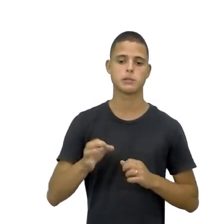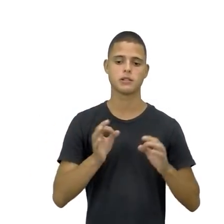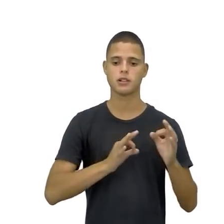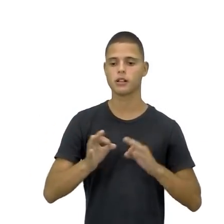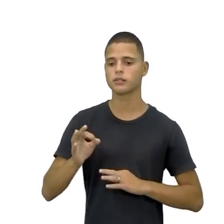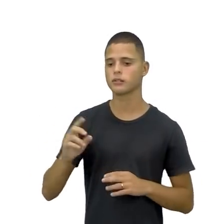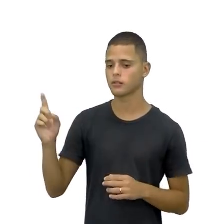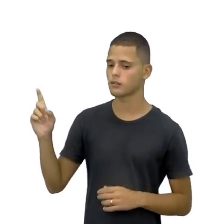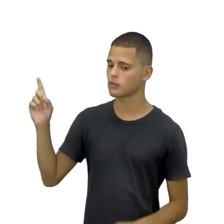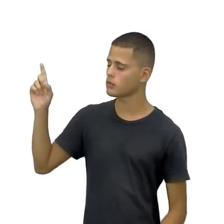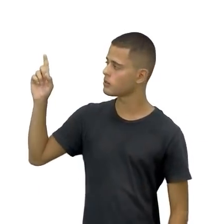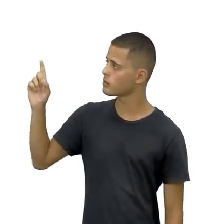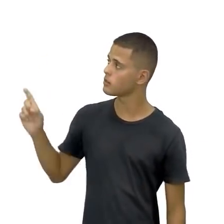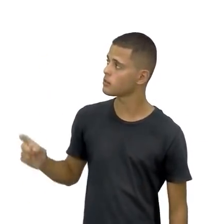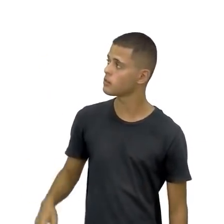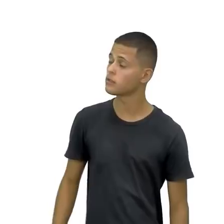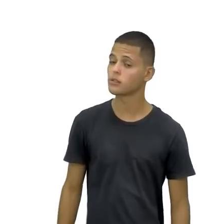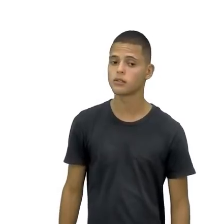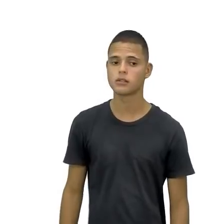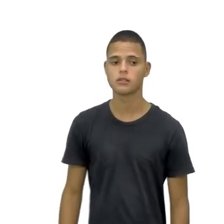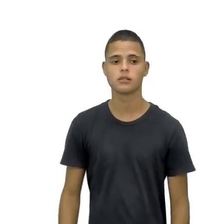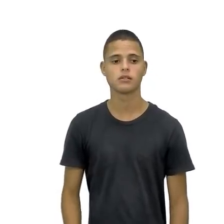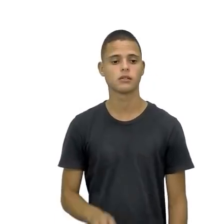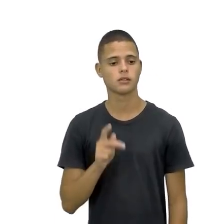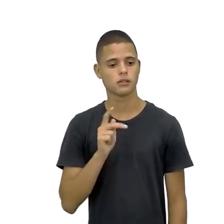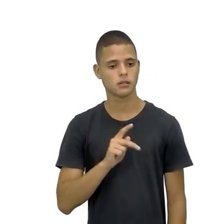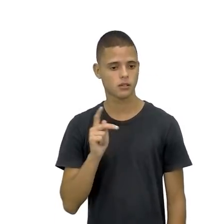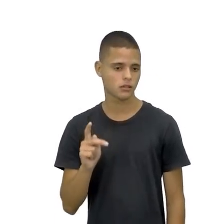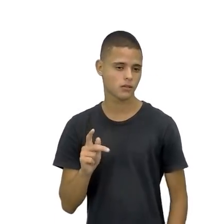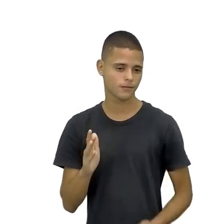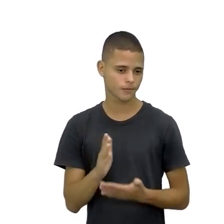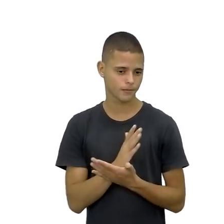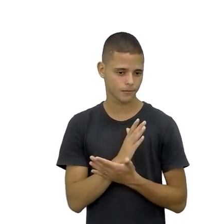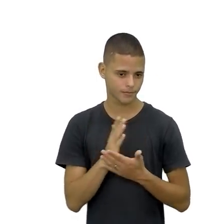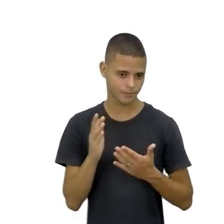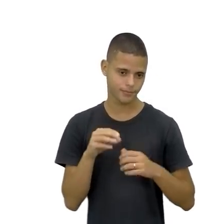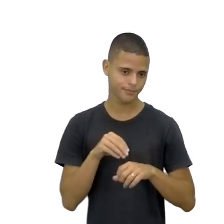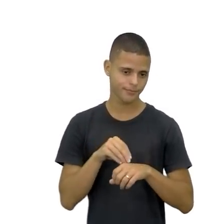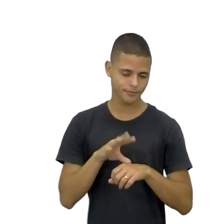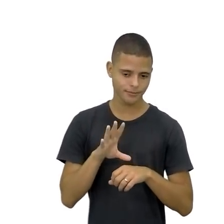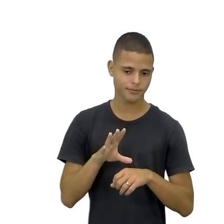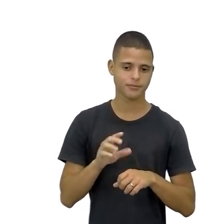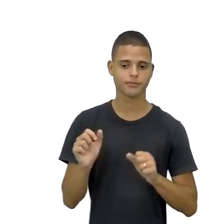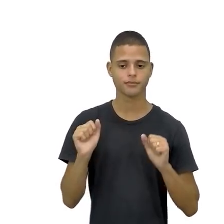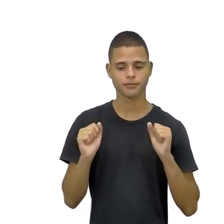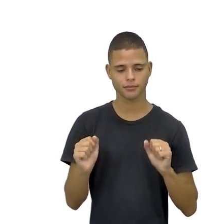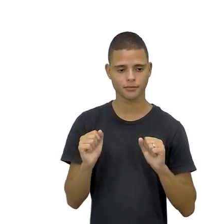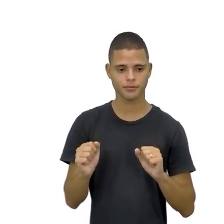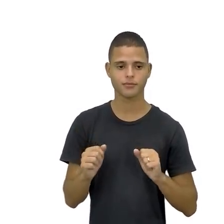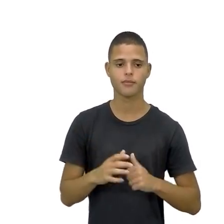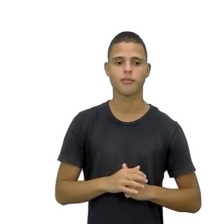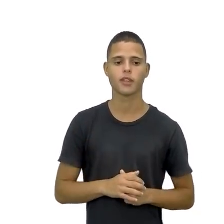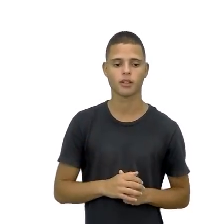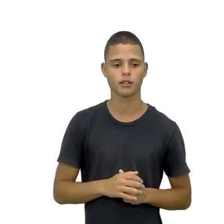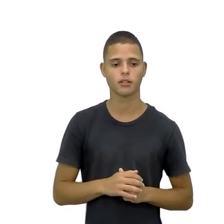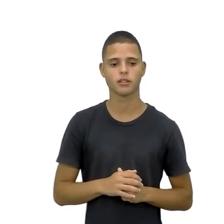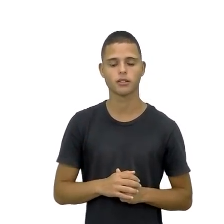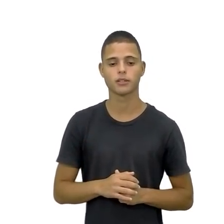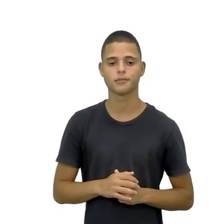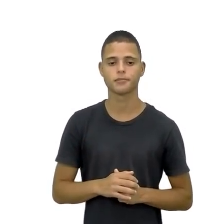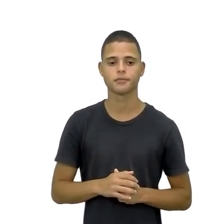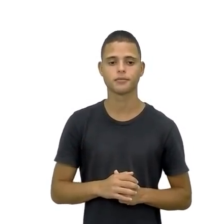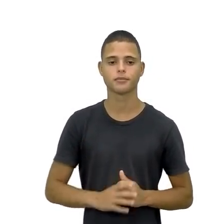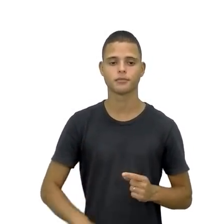ações pedagógicas, o professor, né, aqui são apenas algumas sugestões que podem ser dadas a vocês, professores, que